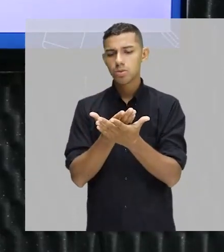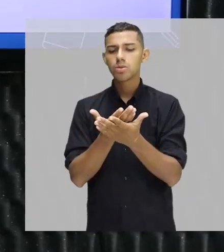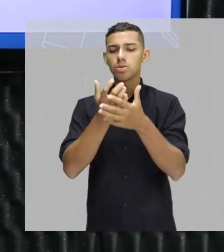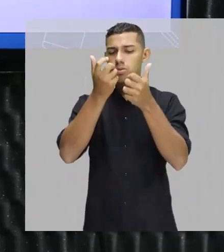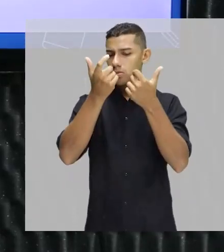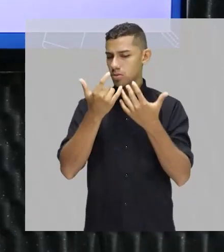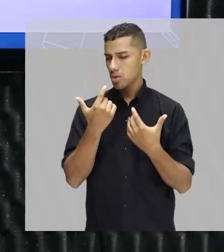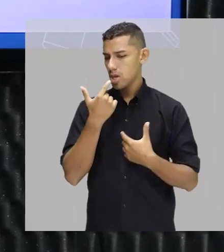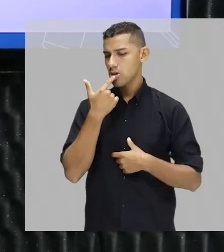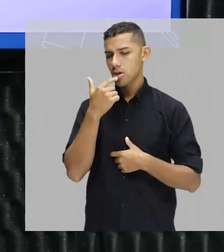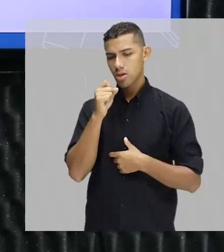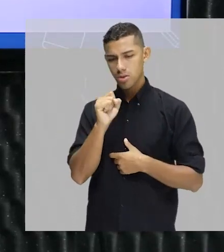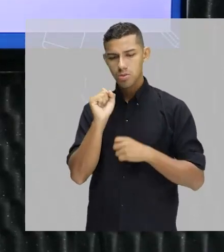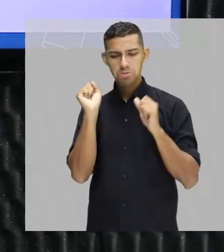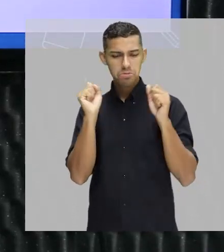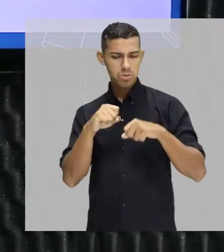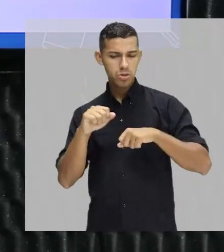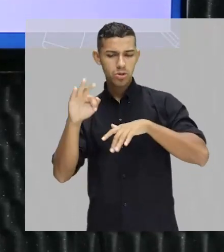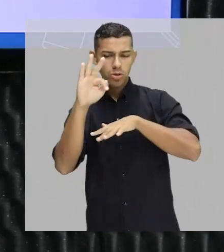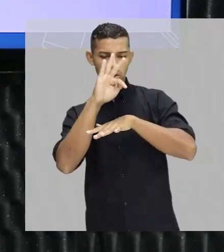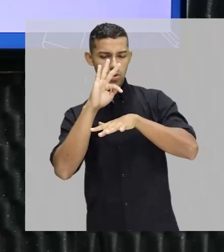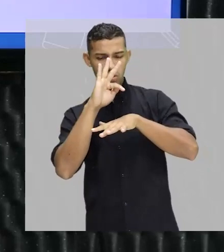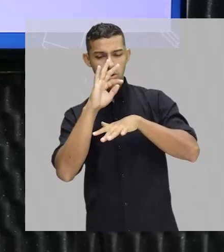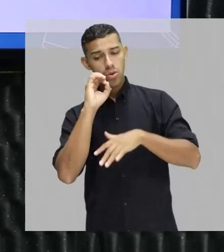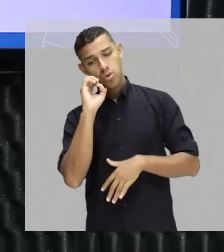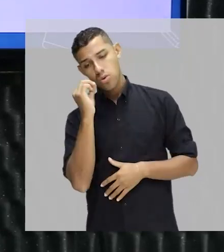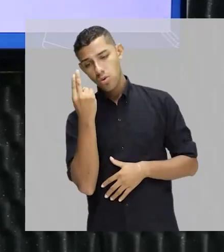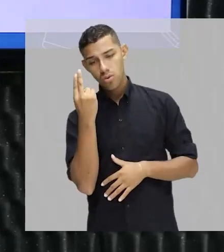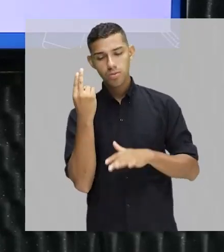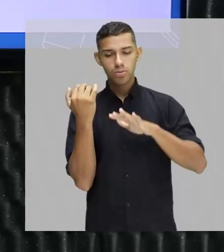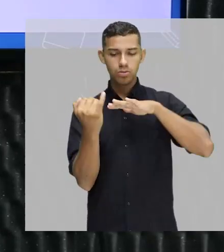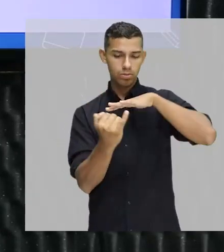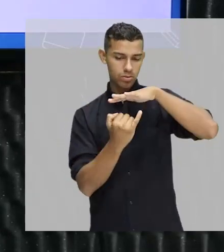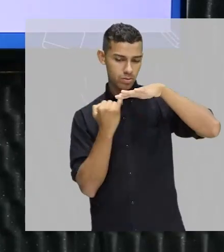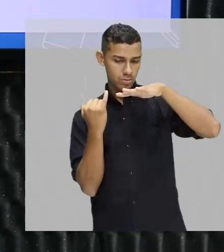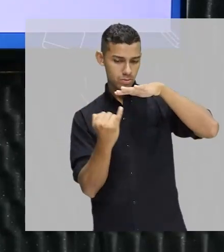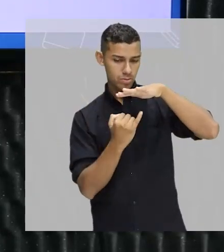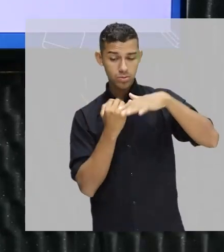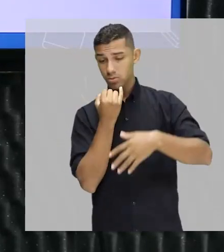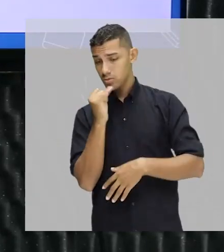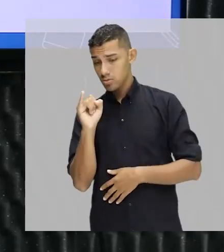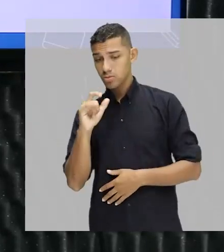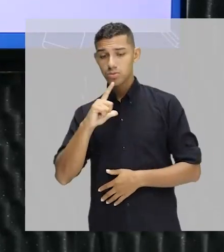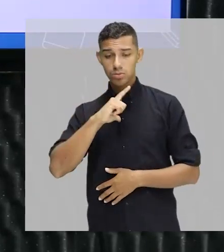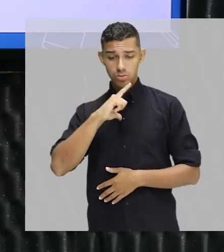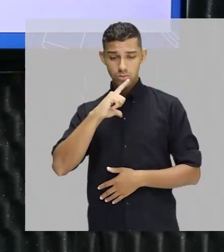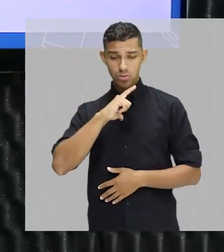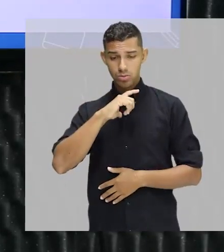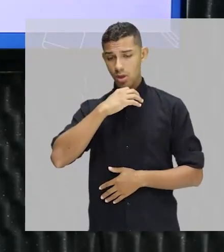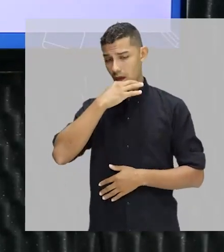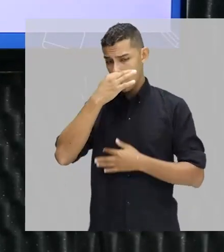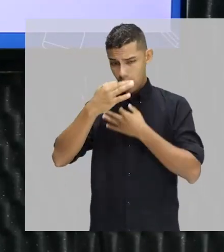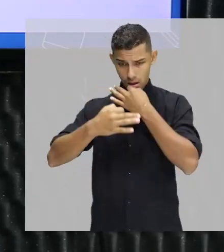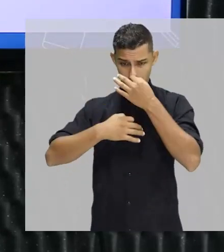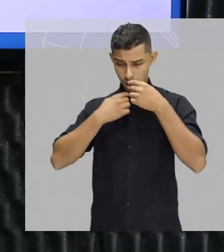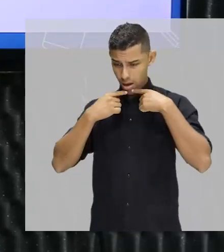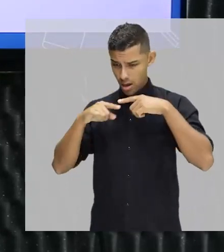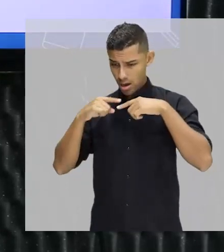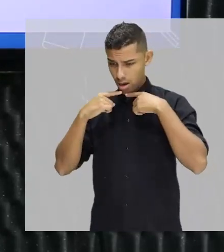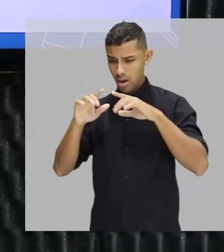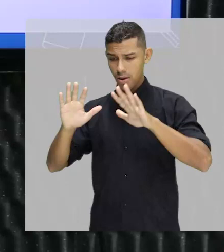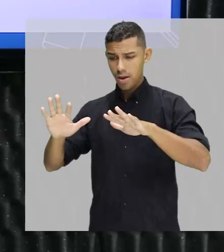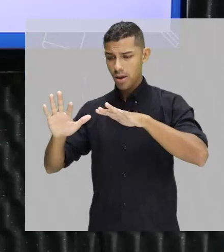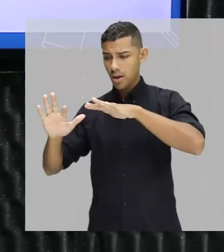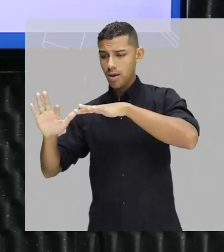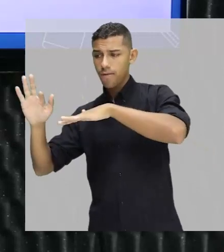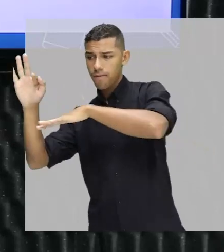ser formal ou informal, dependendo do objetivo. Se é uma crítica, normalmente a linguagem é mais formal. Se é um